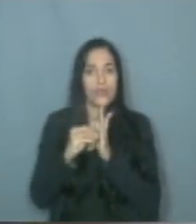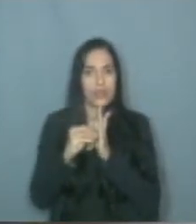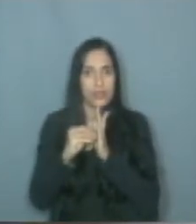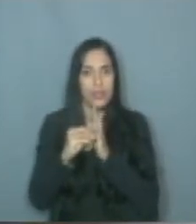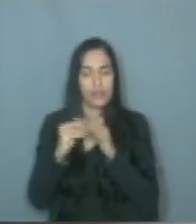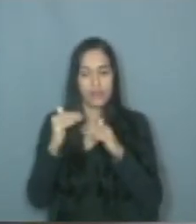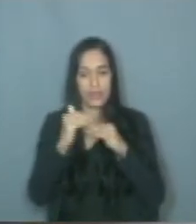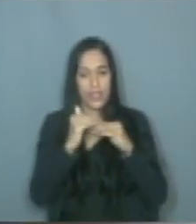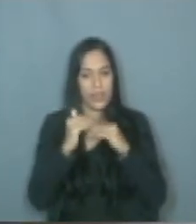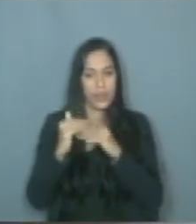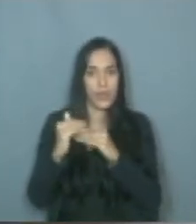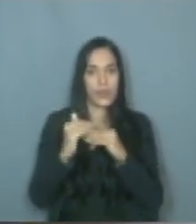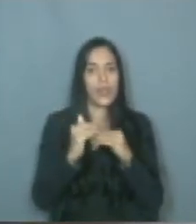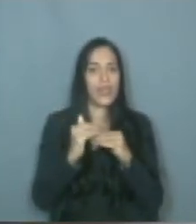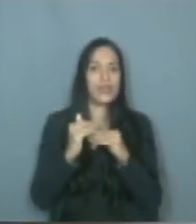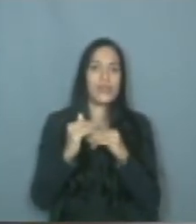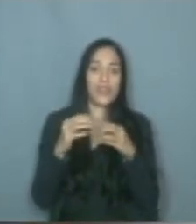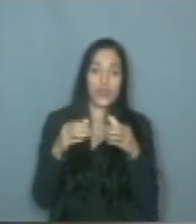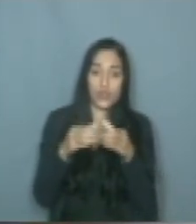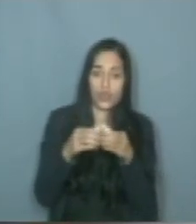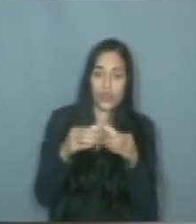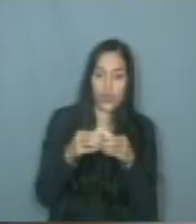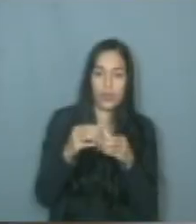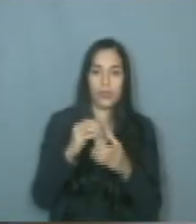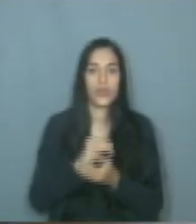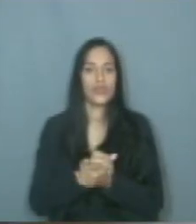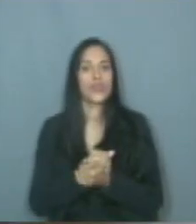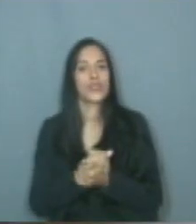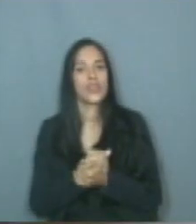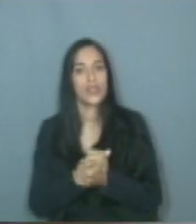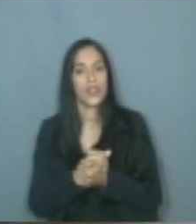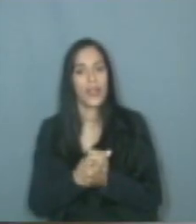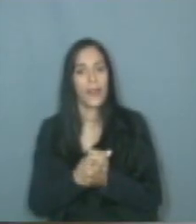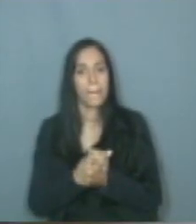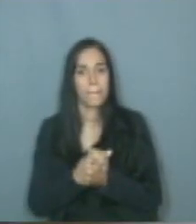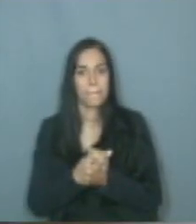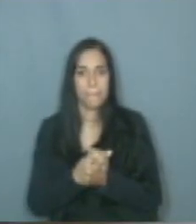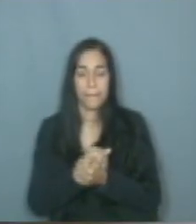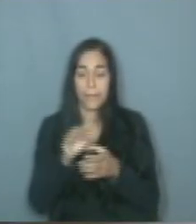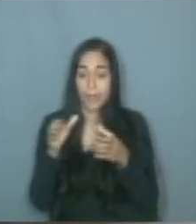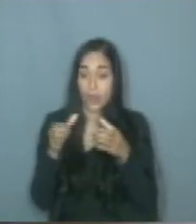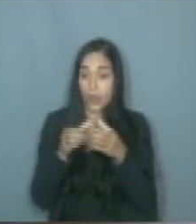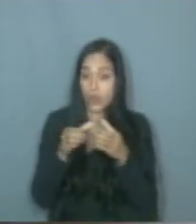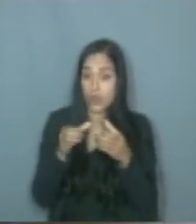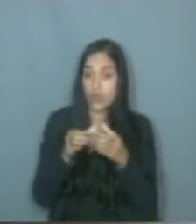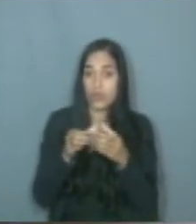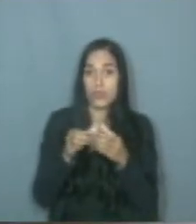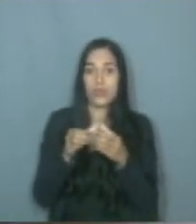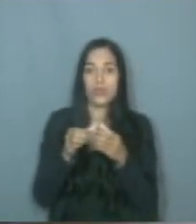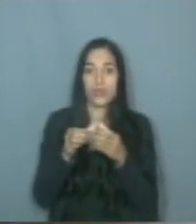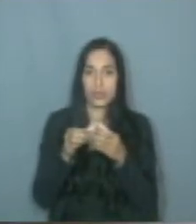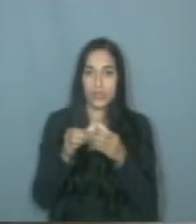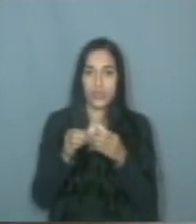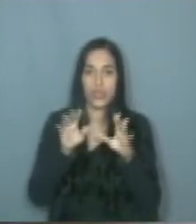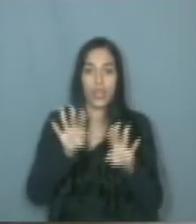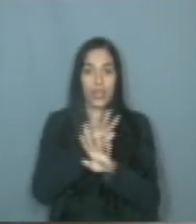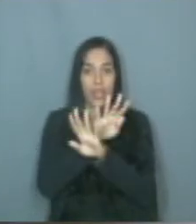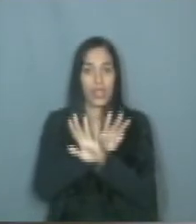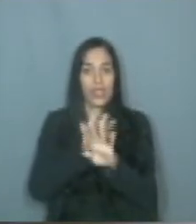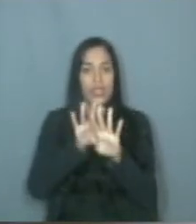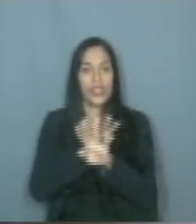da igualdade entre os blocos. Então, os blocos líricos gospel são